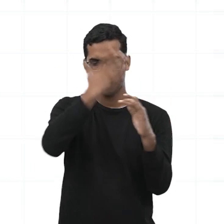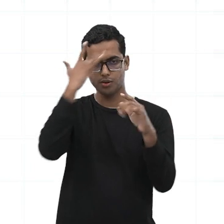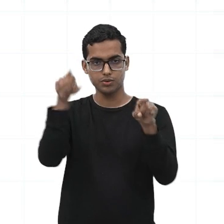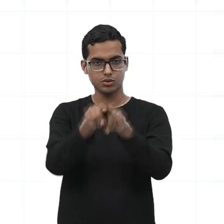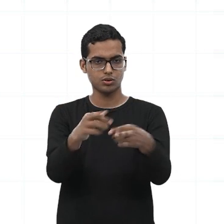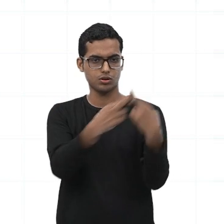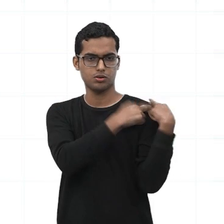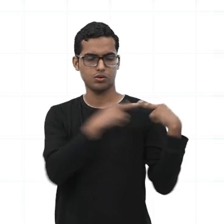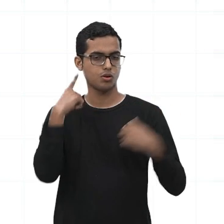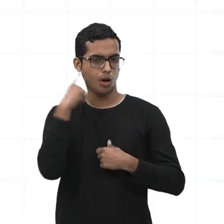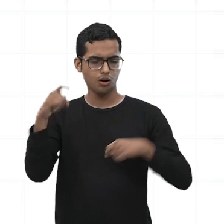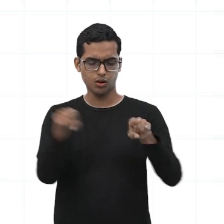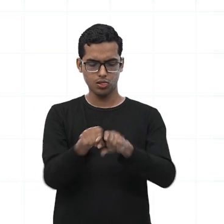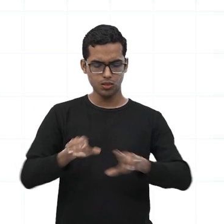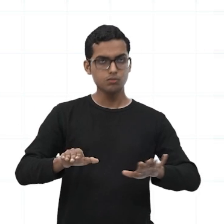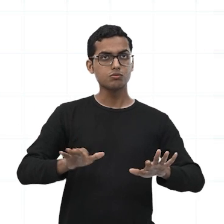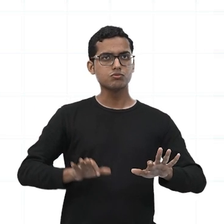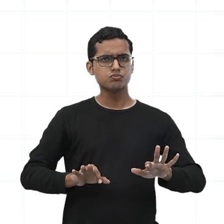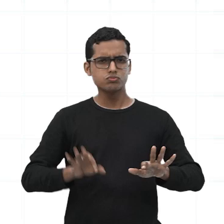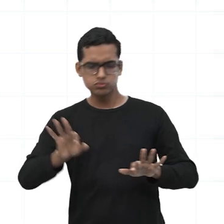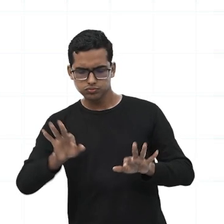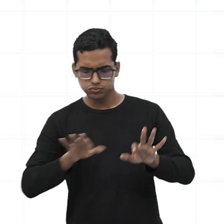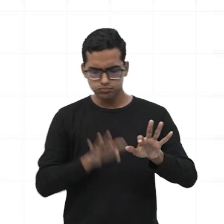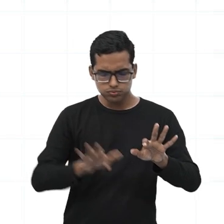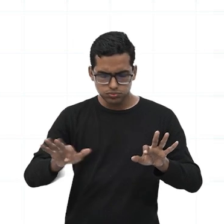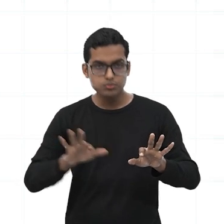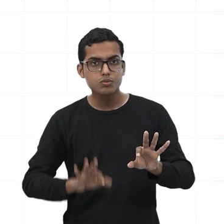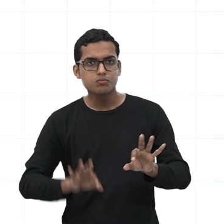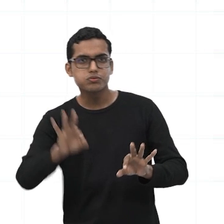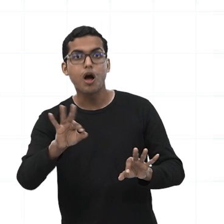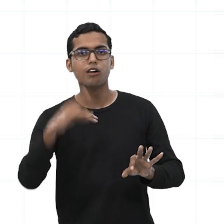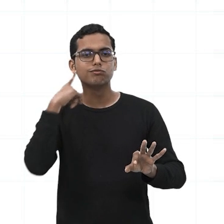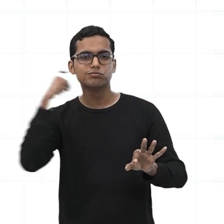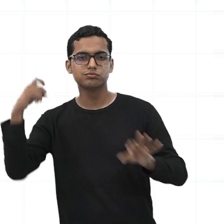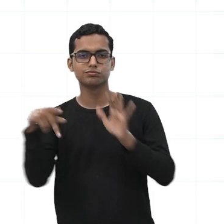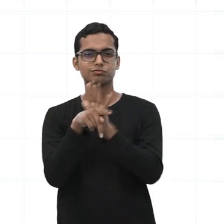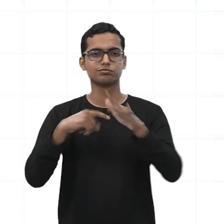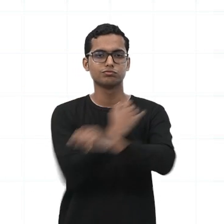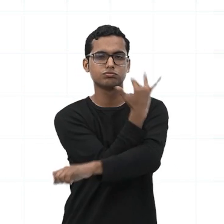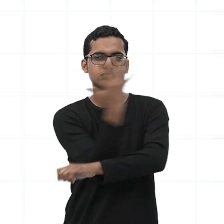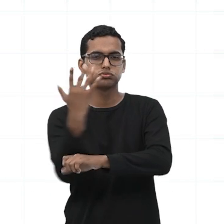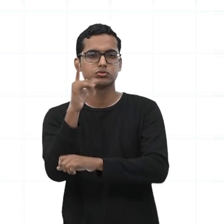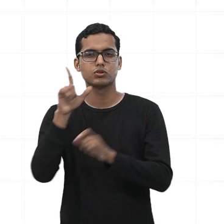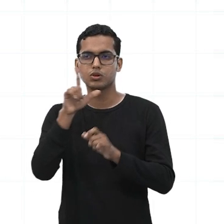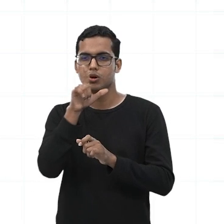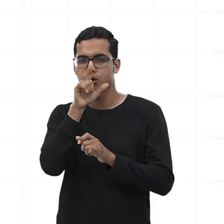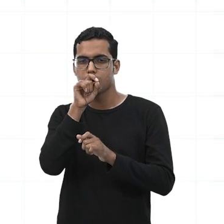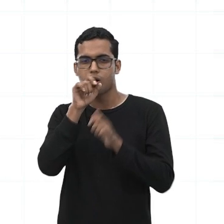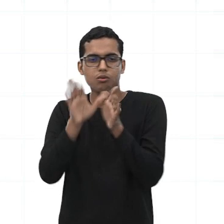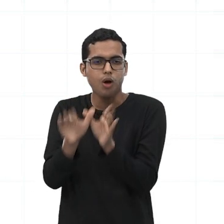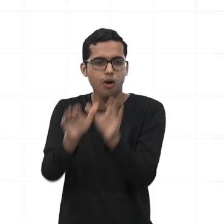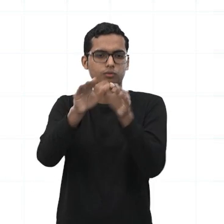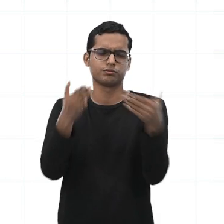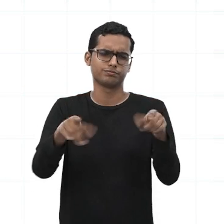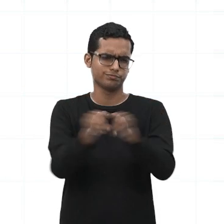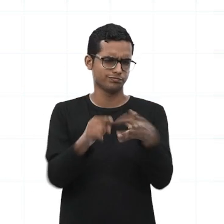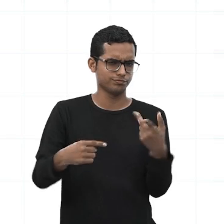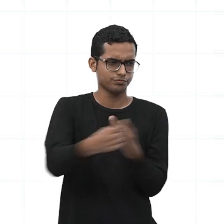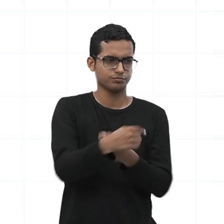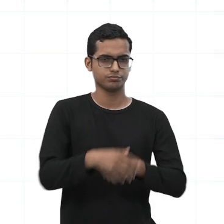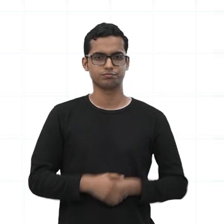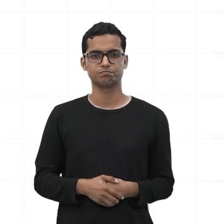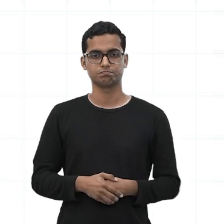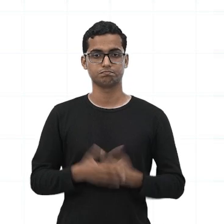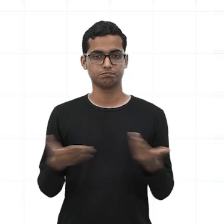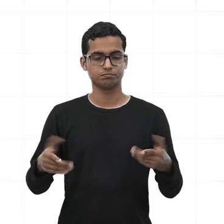sonoplasta é responsável por toda a sonorização do teatro. Depois vem a caracterização. O que é a caracterização? Vai